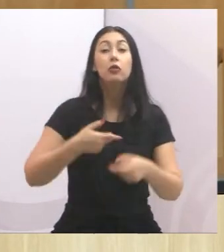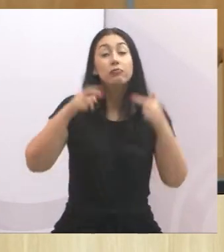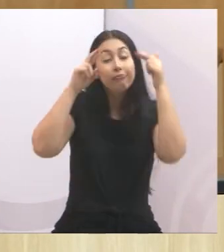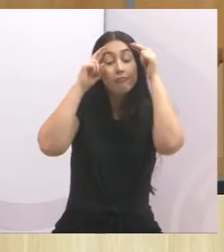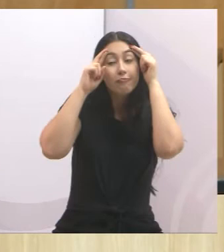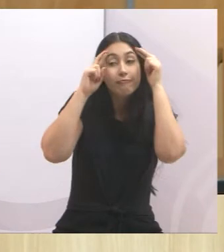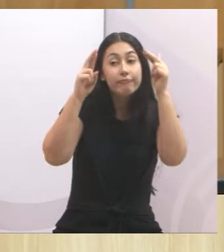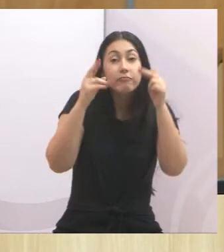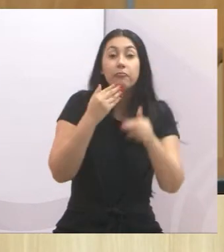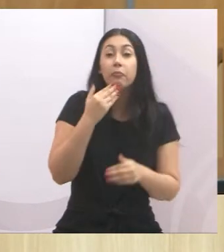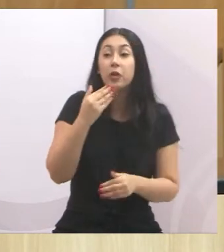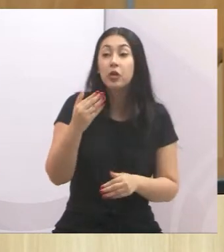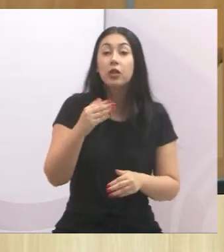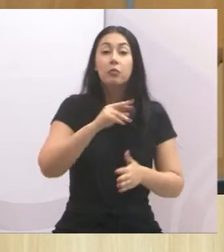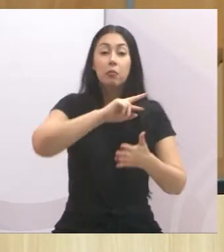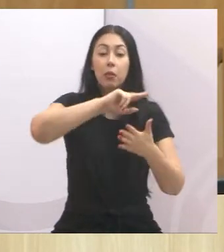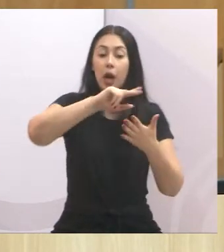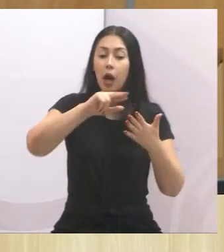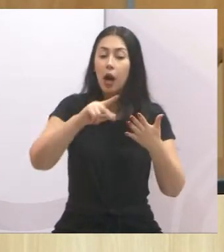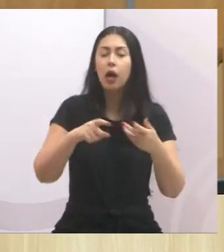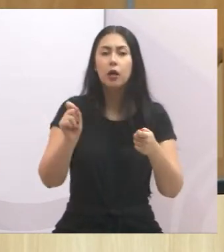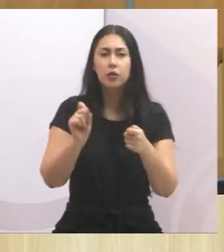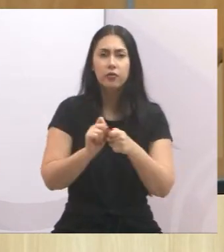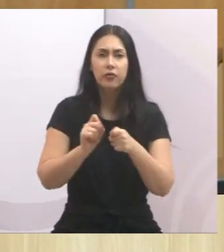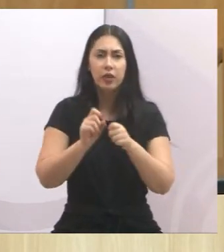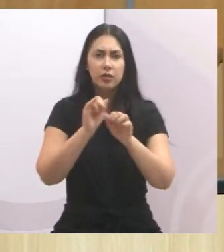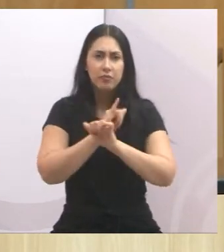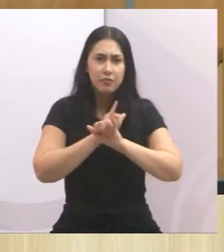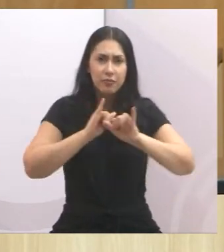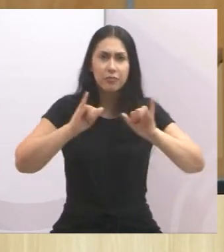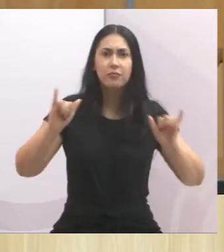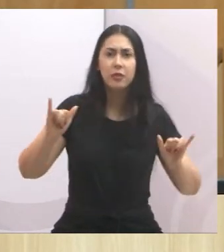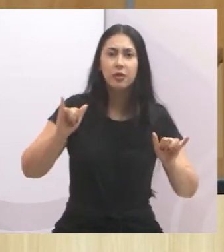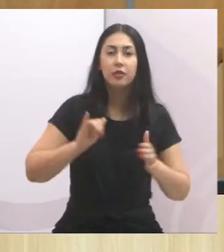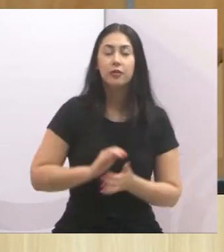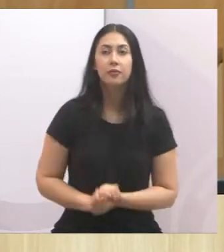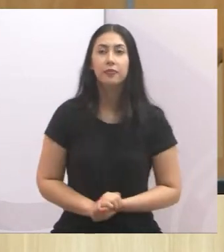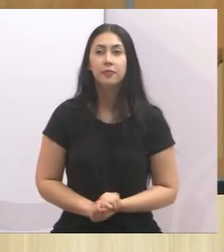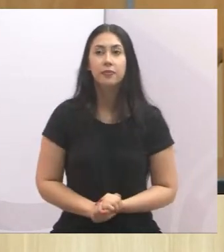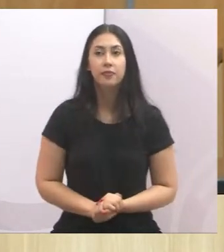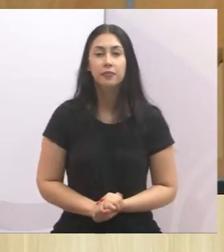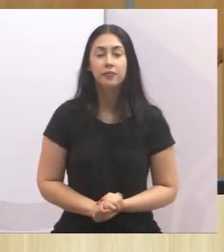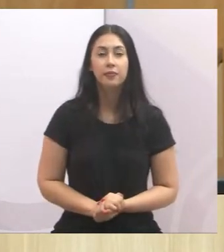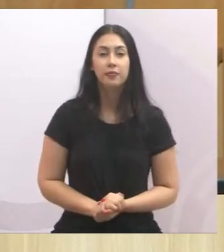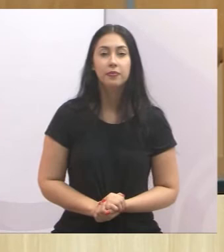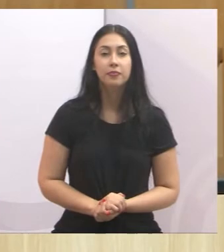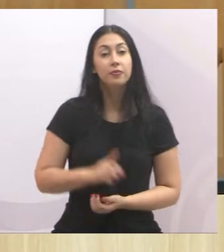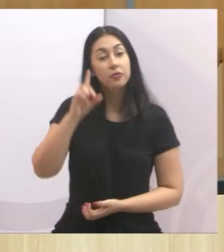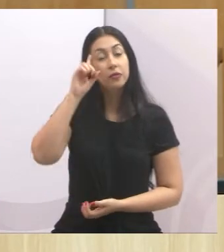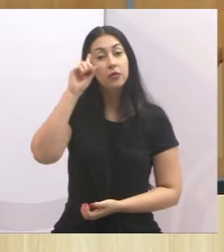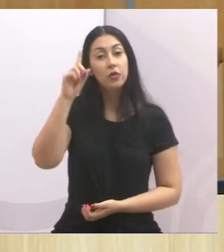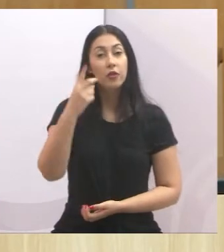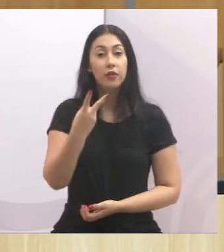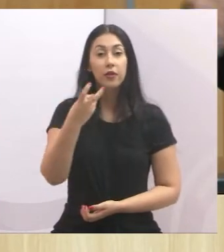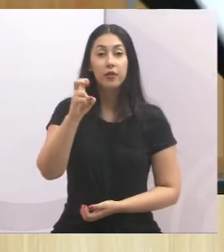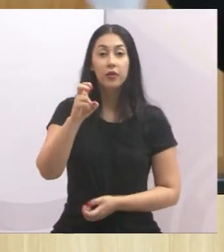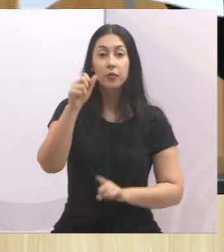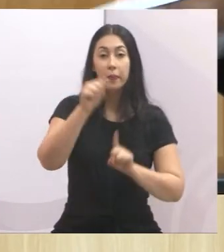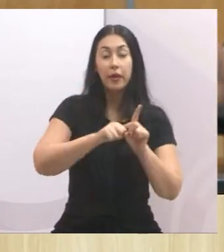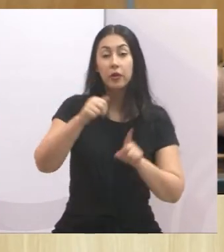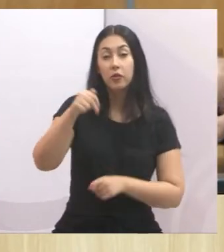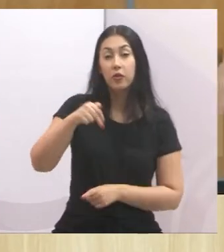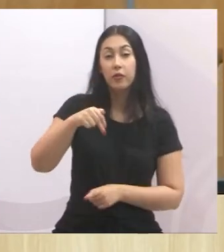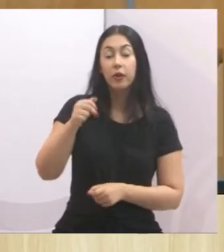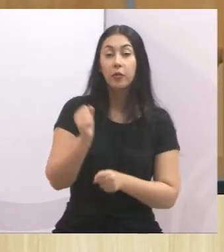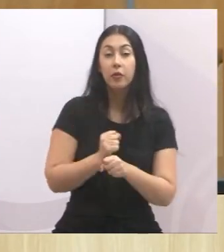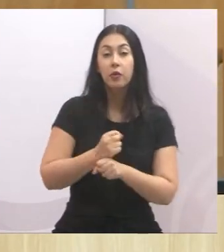requeremos que sejam adotadas as providências habituais para a divulgação da presente manifestação, Sala das Sessões, 25 de novembro de